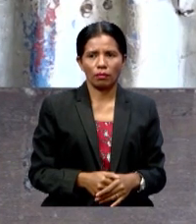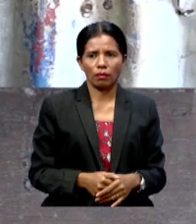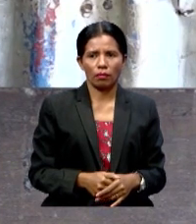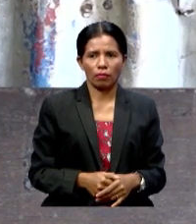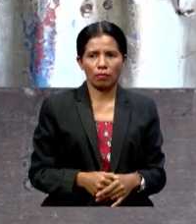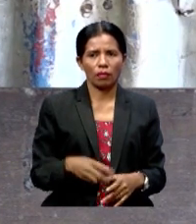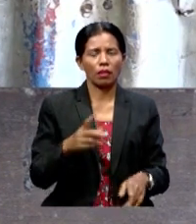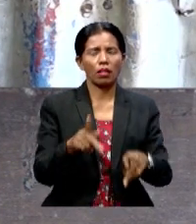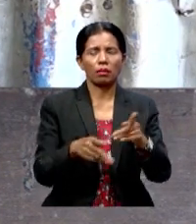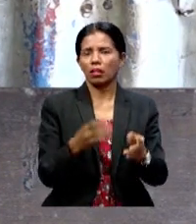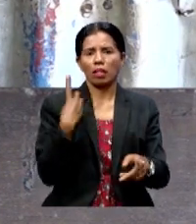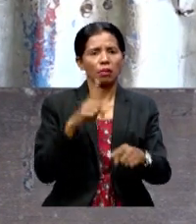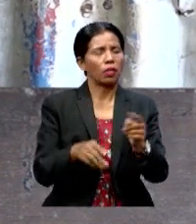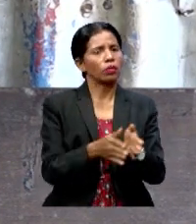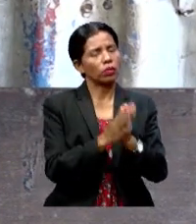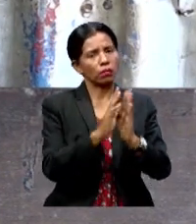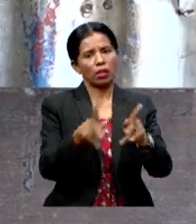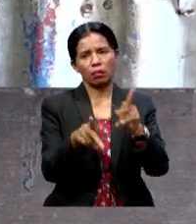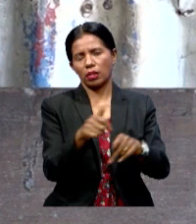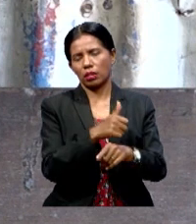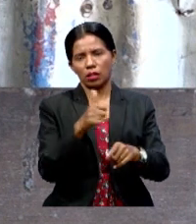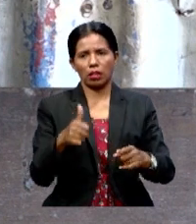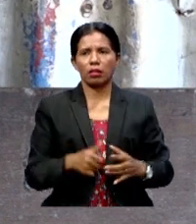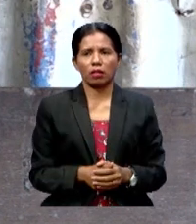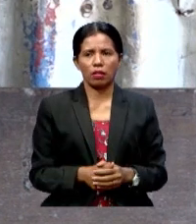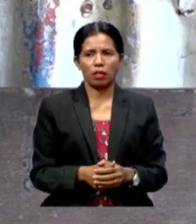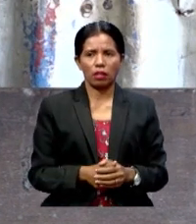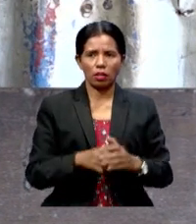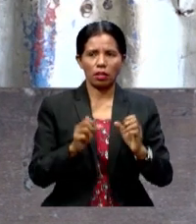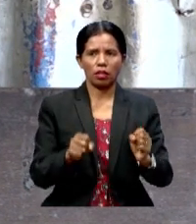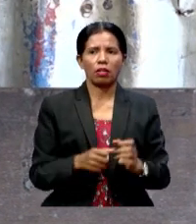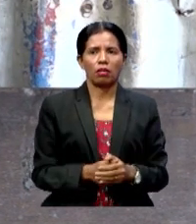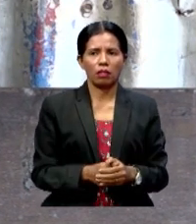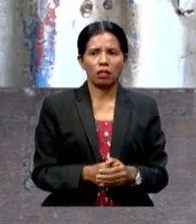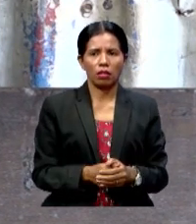lebih dari serumah. Tapi serumah itu tidak terus.